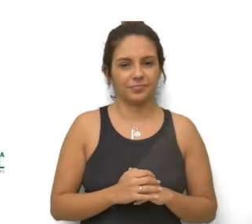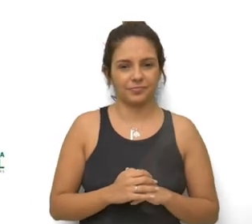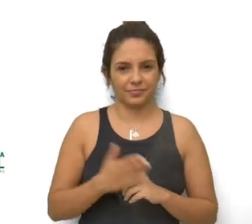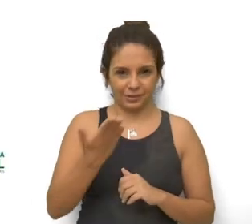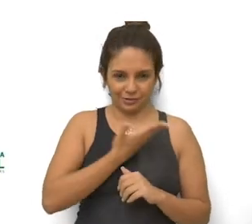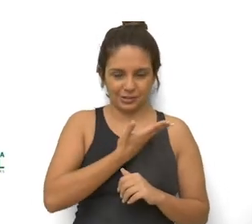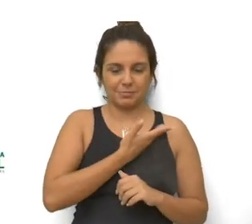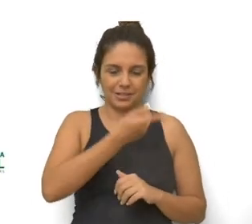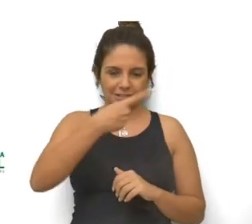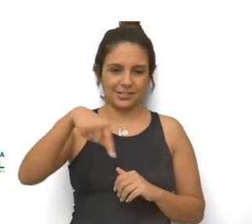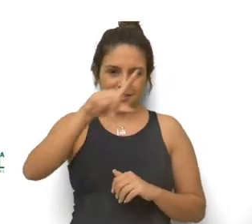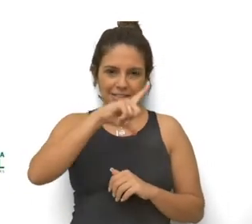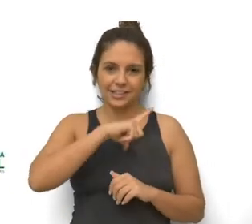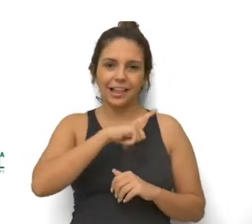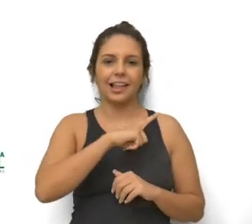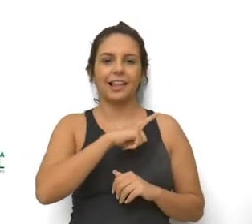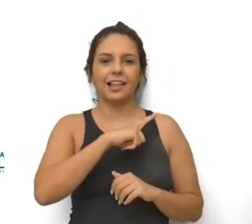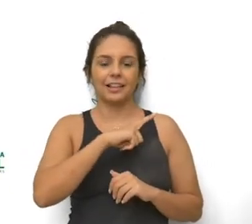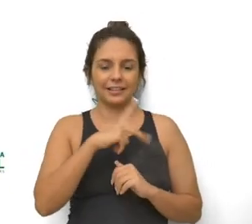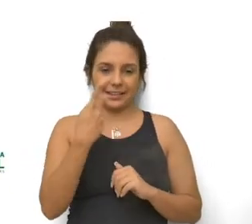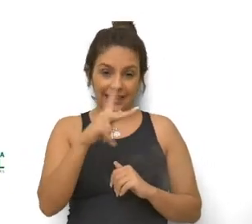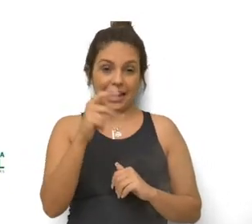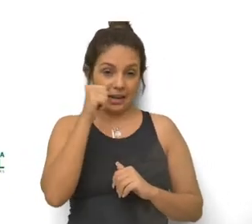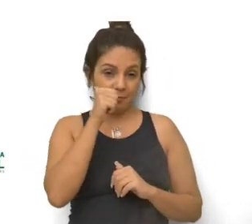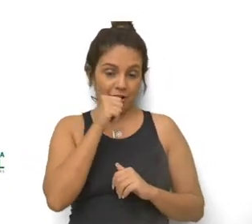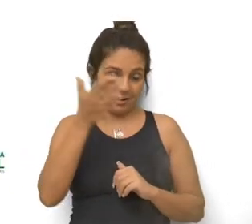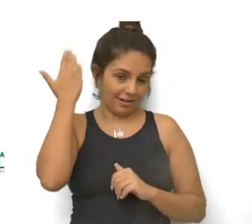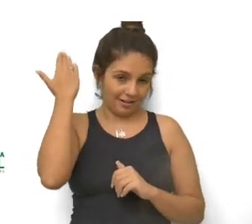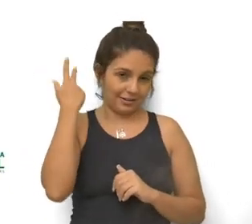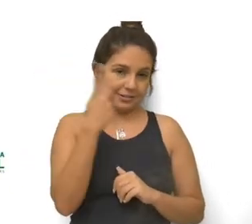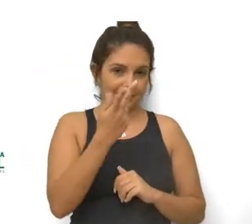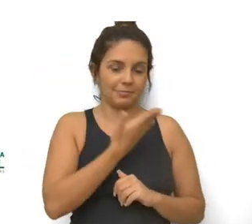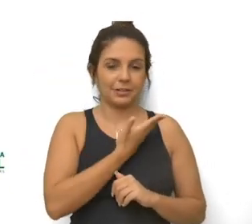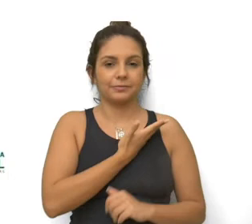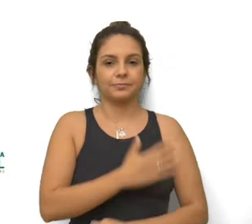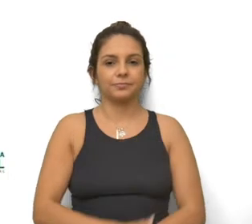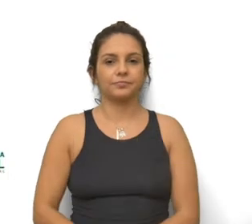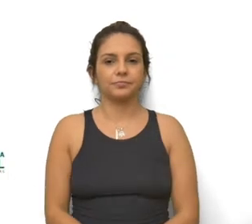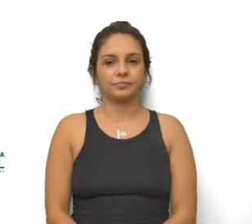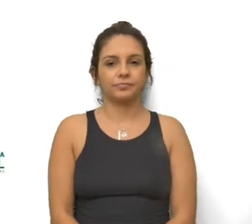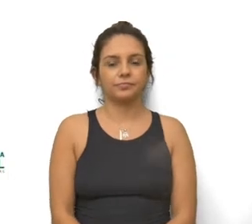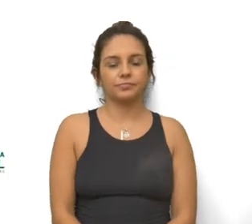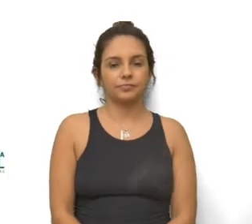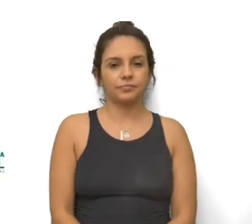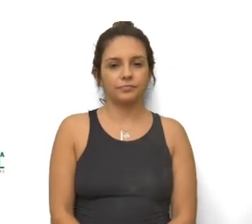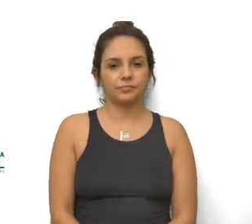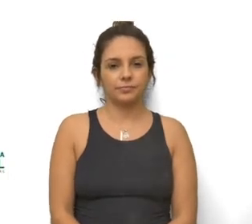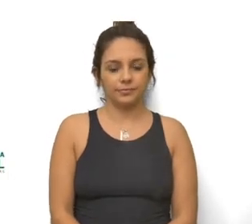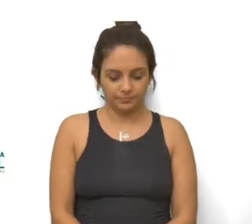que o Nemer passou para o Humberto, enfim, sobre essa figura. Mas